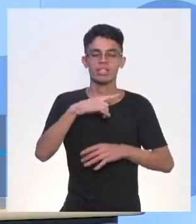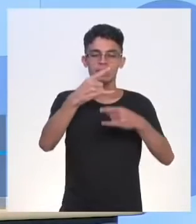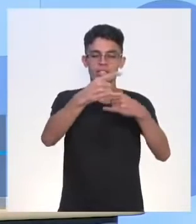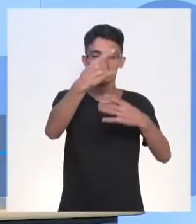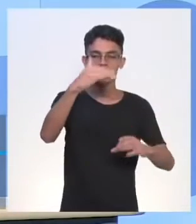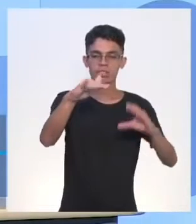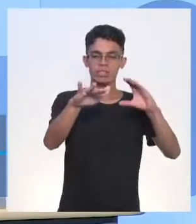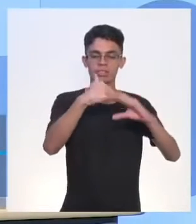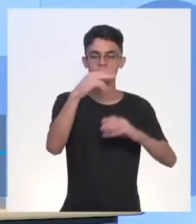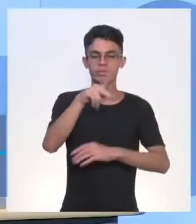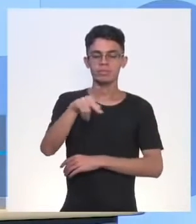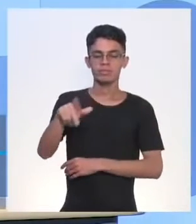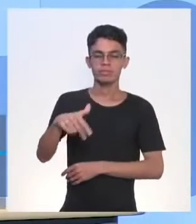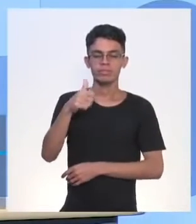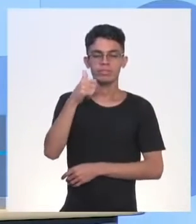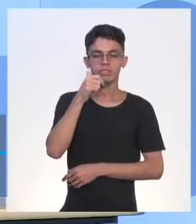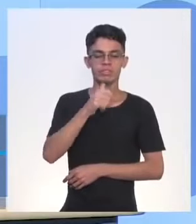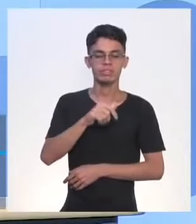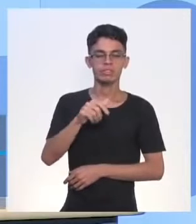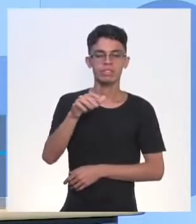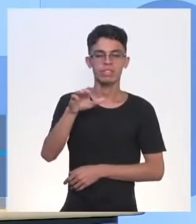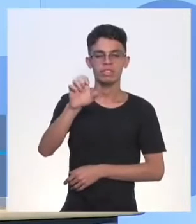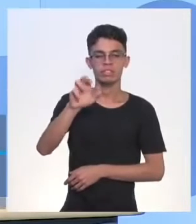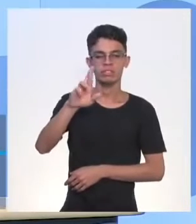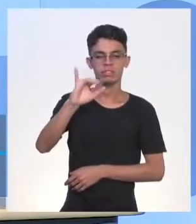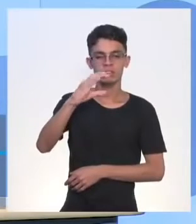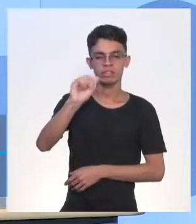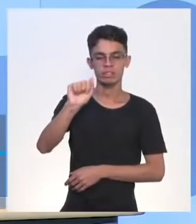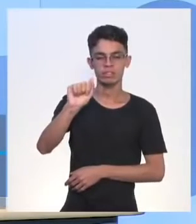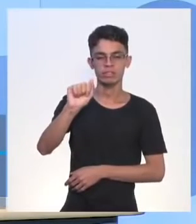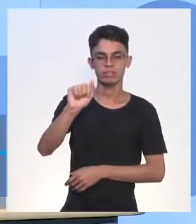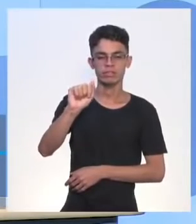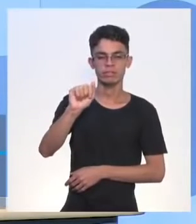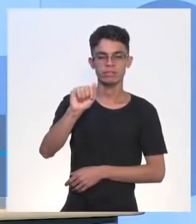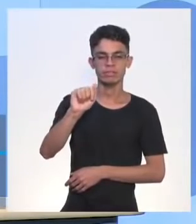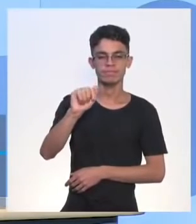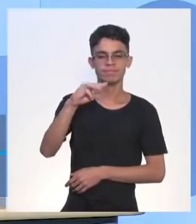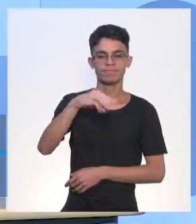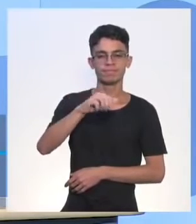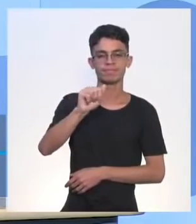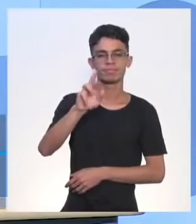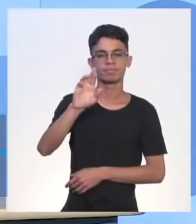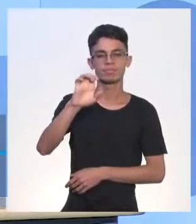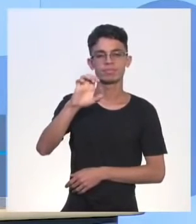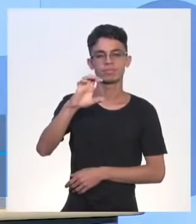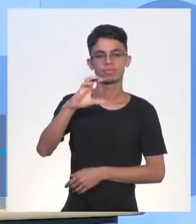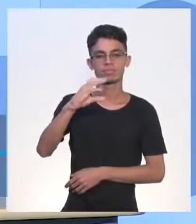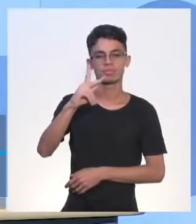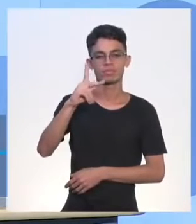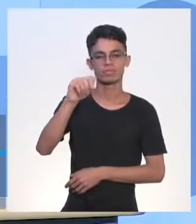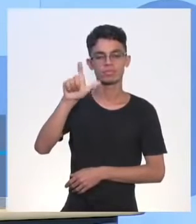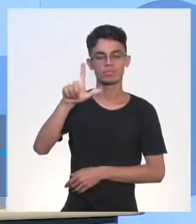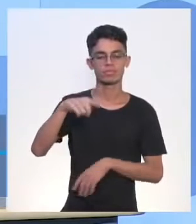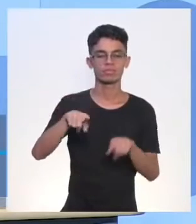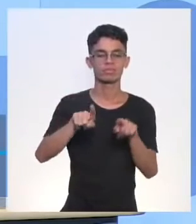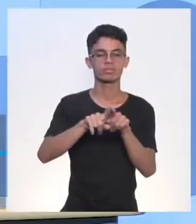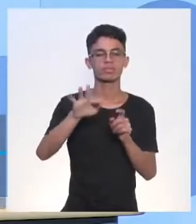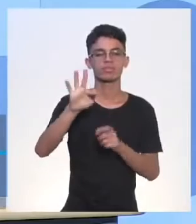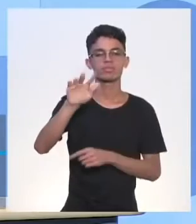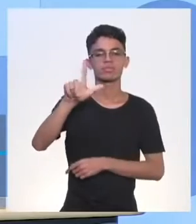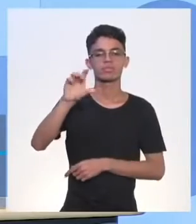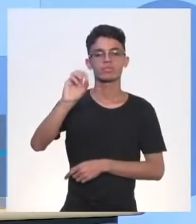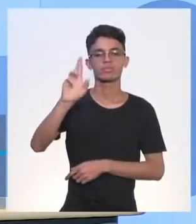uma professora, que é a professora Érica, que ela pontuou o Marechal Deodoro e também o Floriano